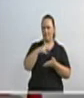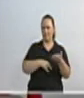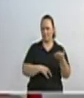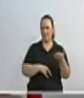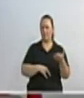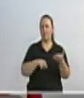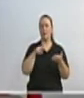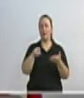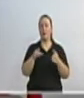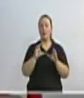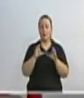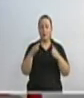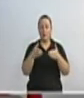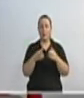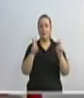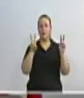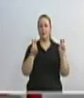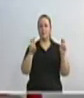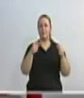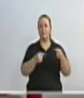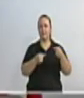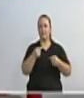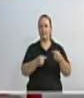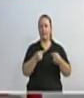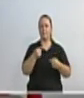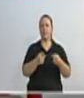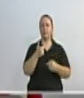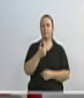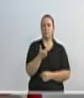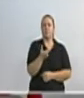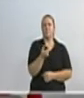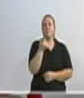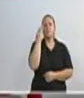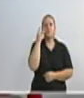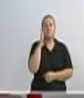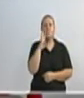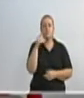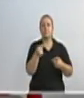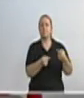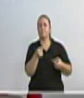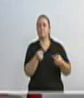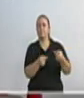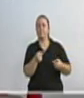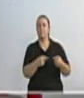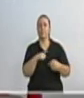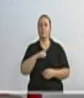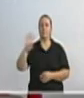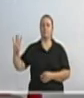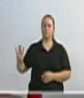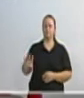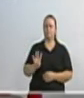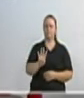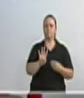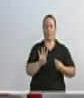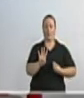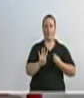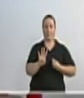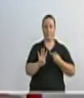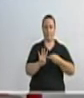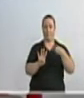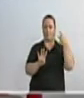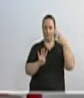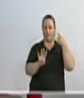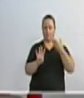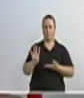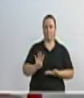comissão que vai tratar desse assunto nos próximos 120 dias. E aí vem os 4 vereadores que aqui estão presentes, o Executivo